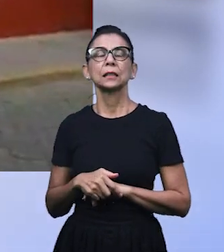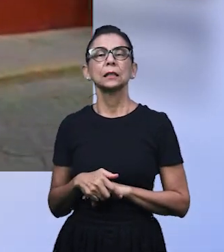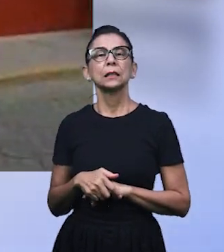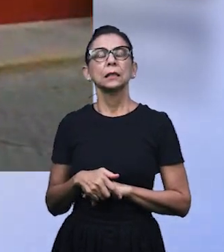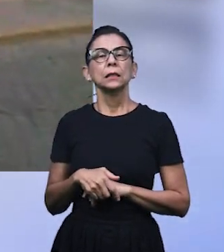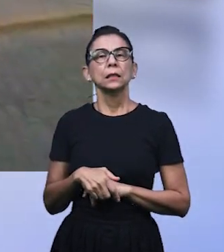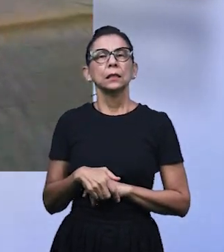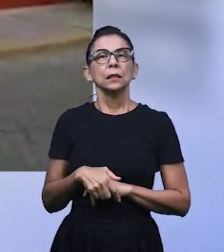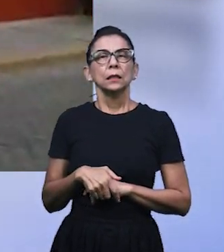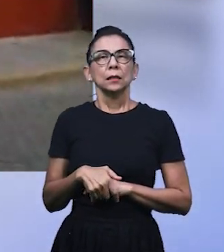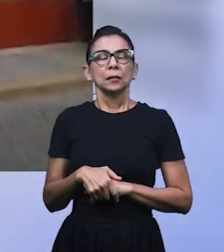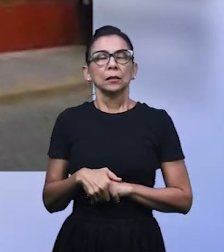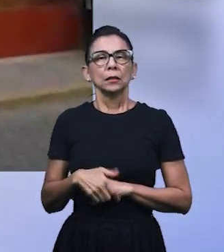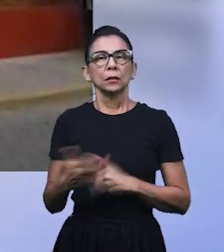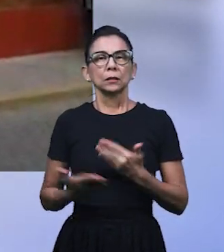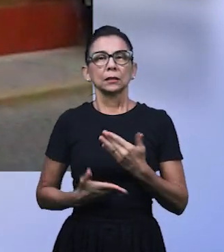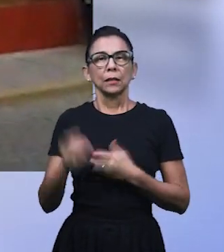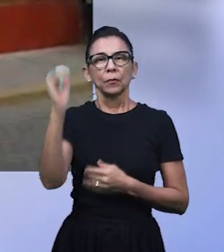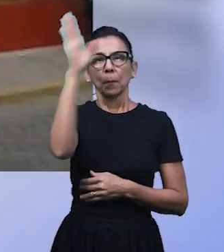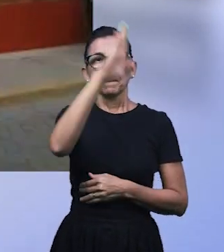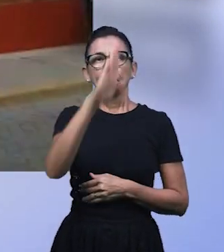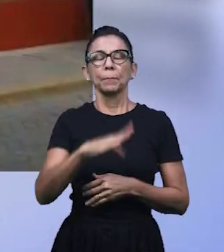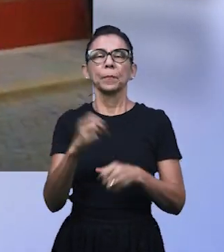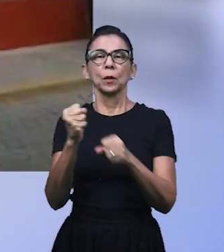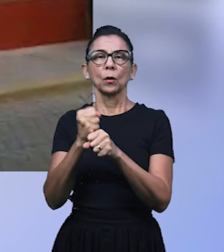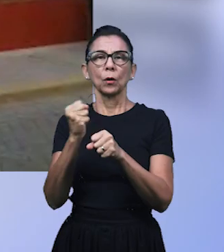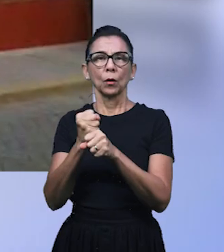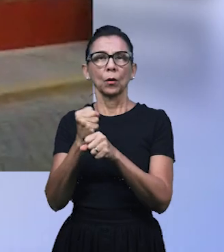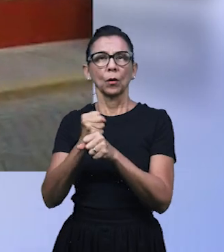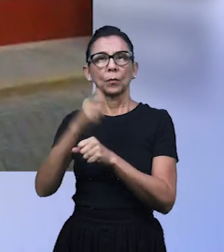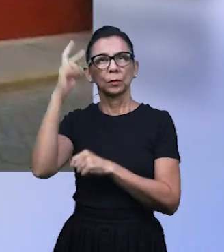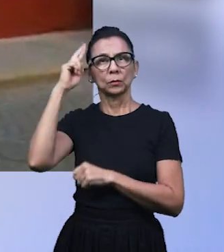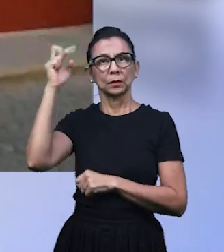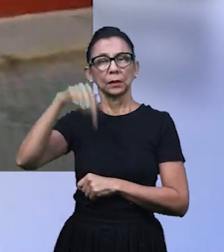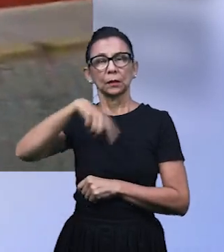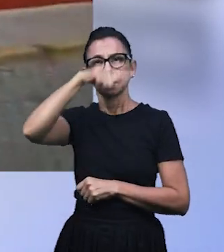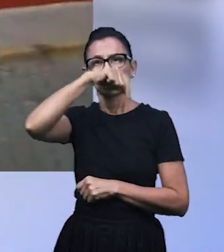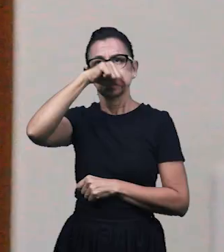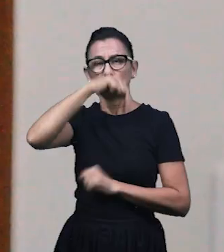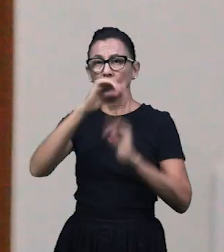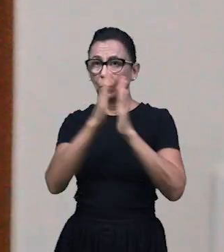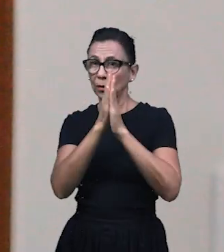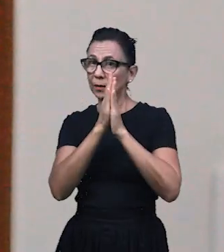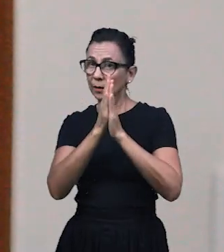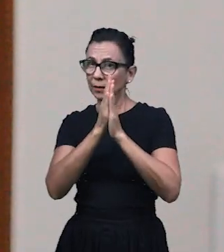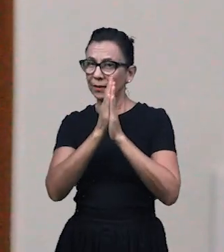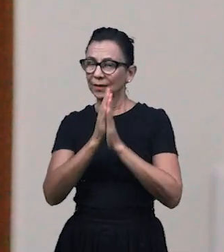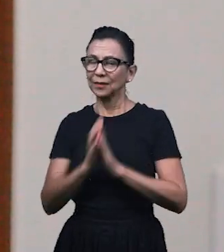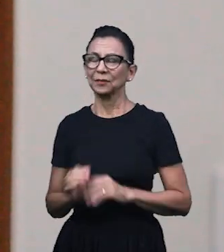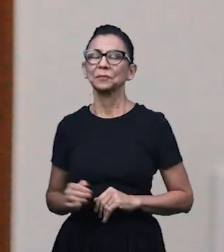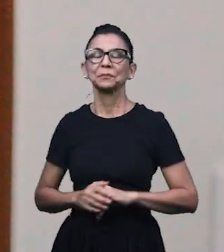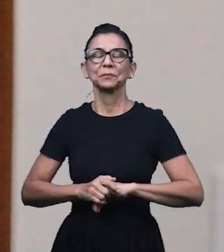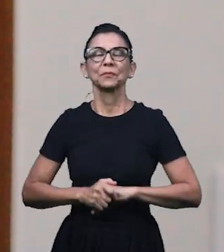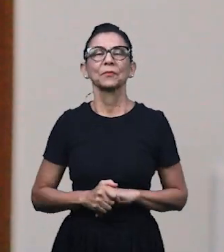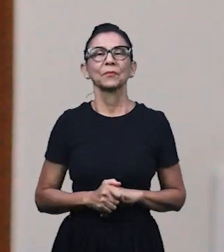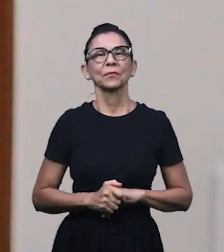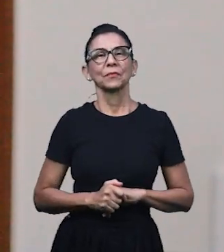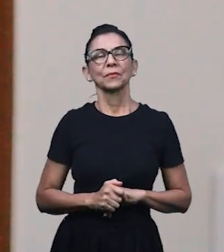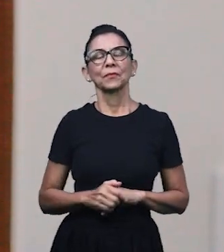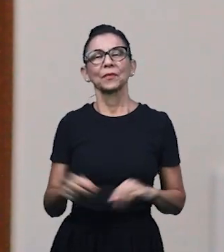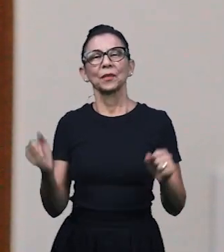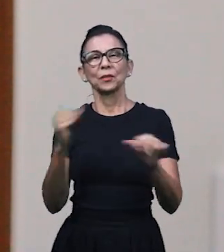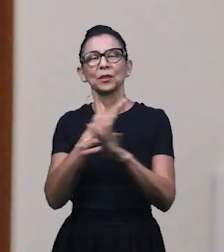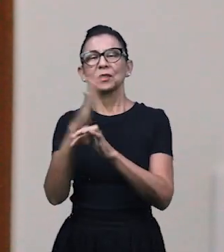todo o Brasil, orem pela obra do Senhor aqui no Peru. A paz do Senhor Jesus. Glória a Jesus, um abraço aos irmãos aí